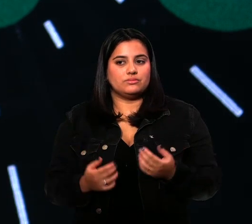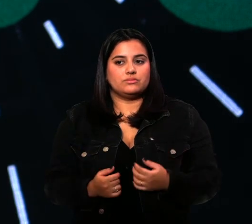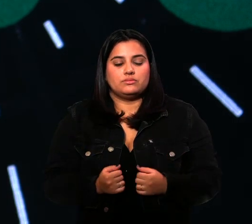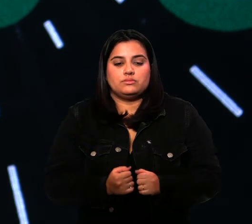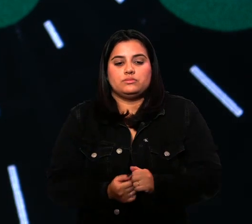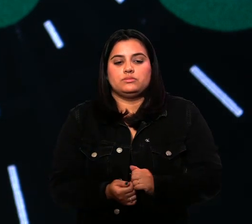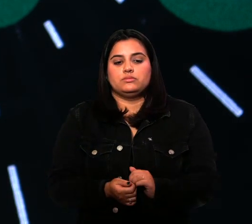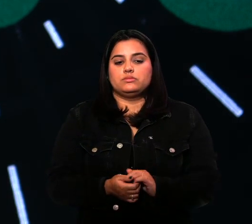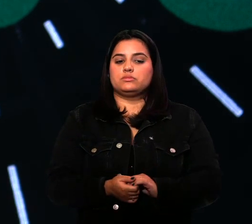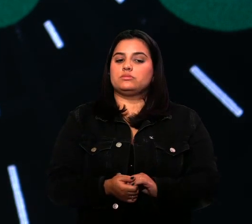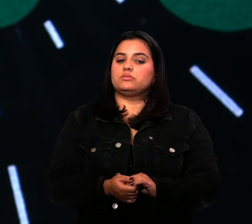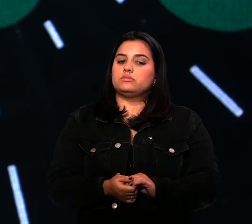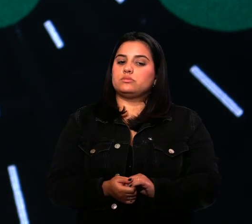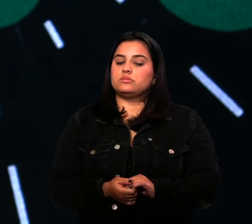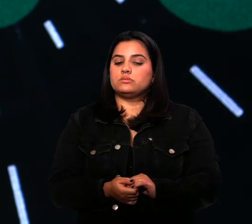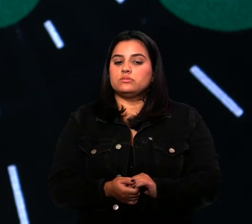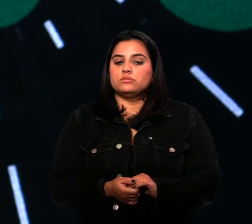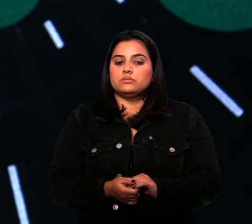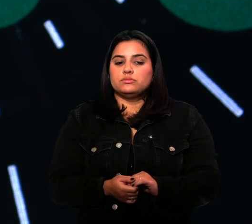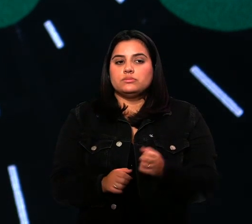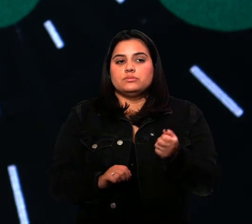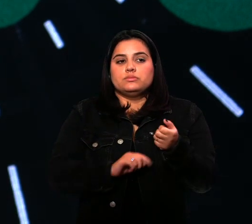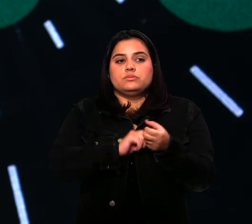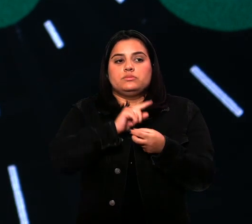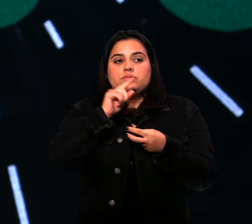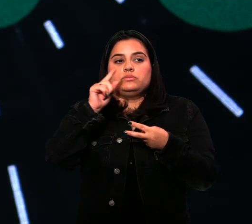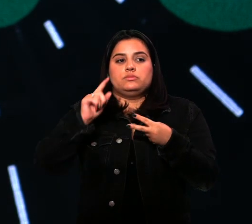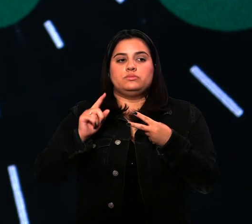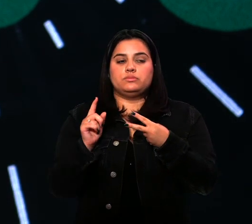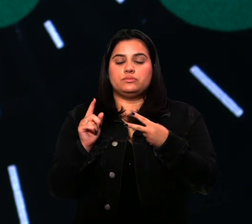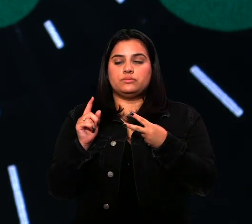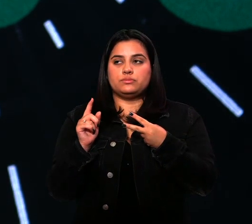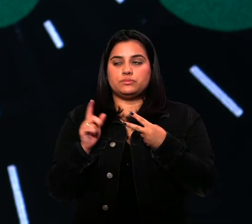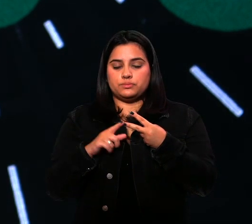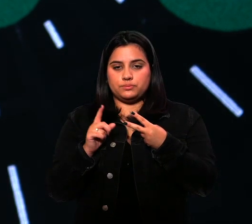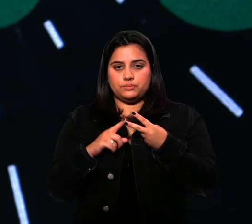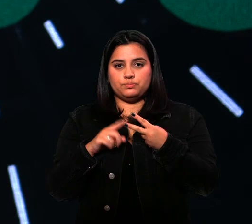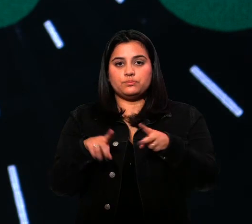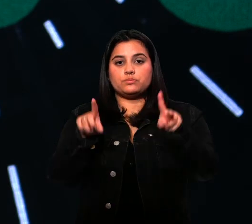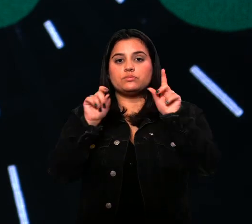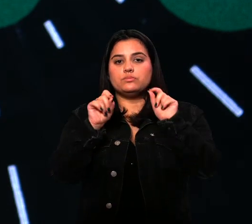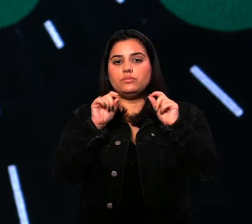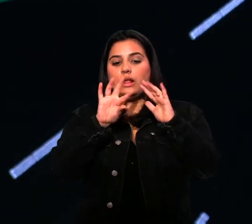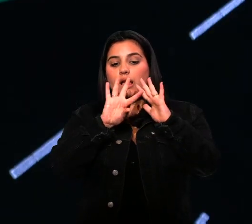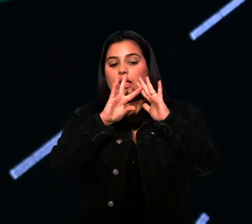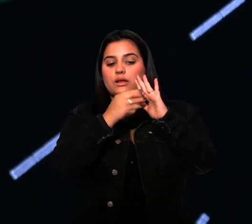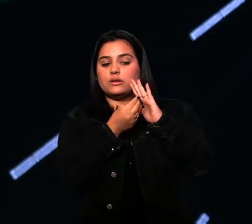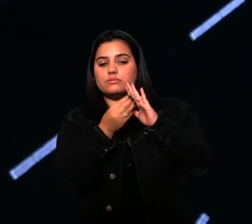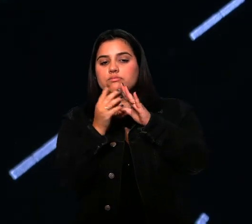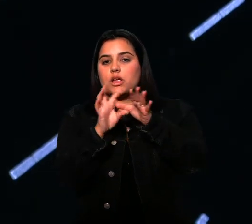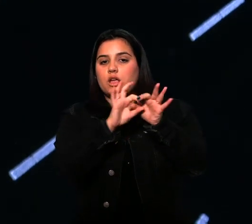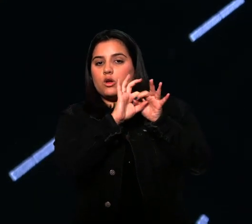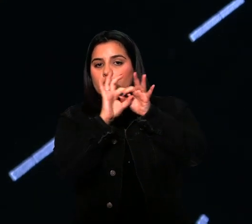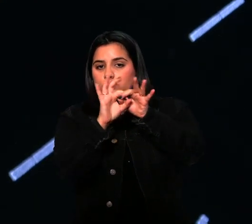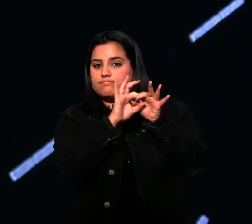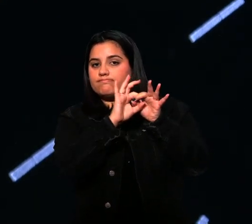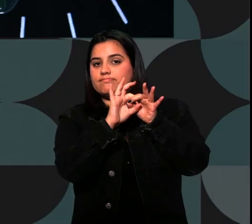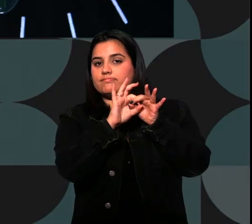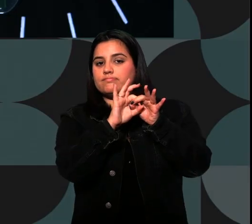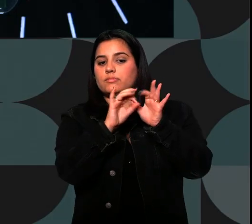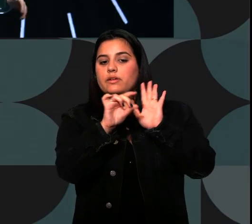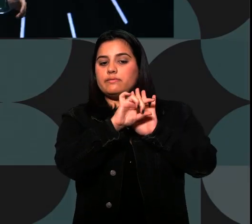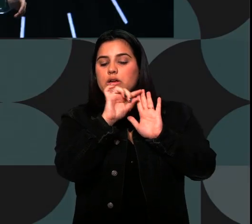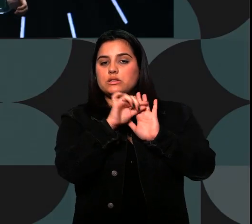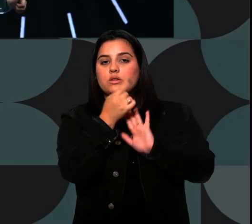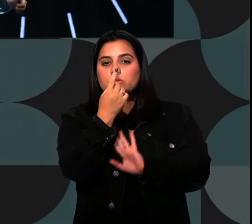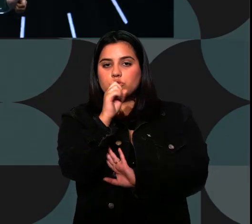Segundo princípio, a igreja se reúne para buscar unidade. Versículo 18. Primeiro,